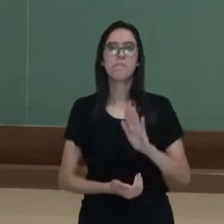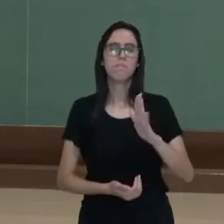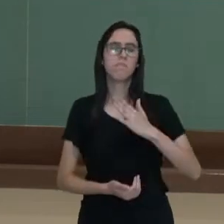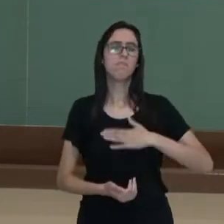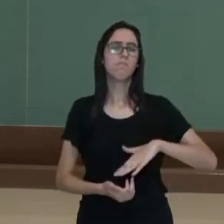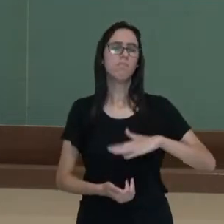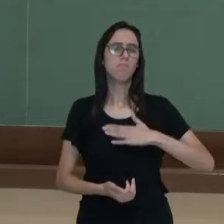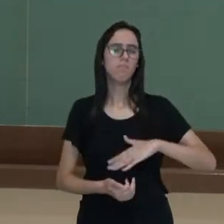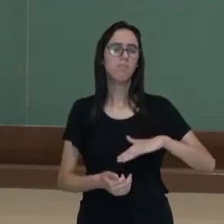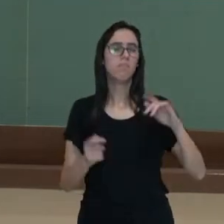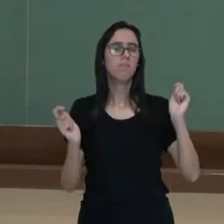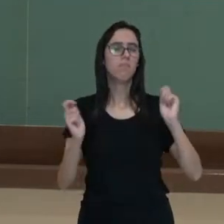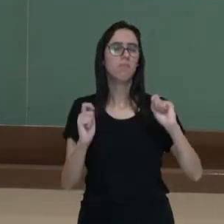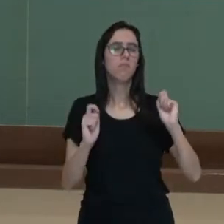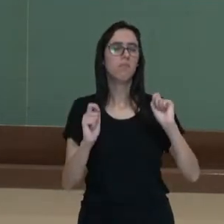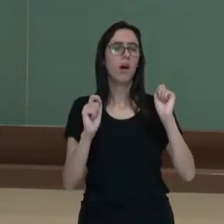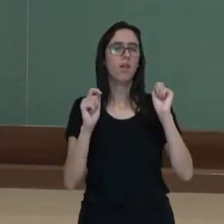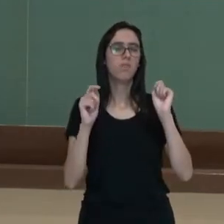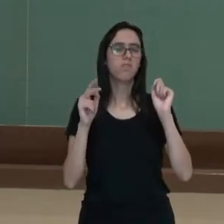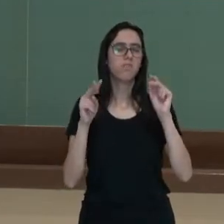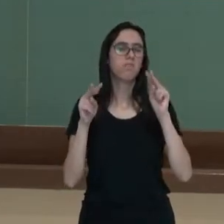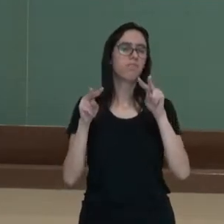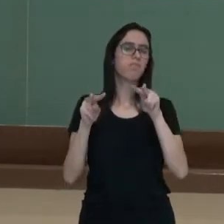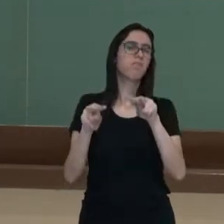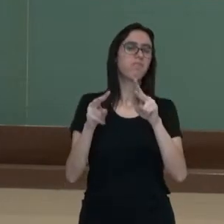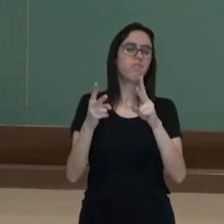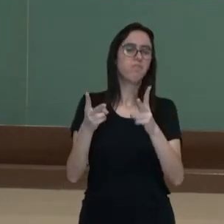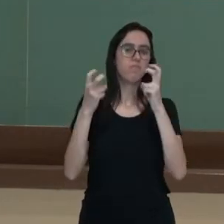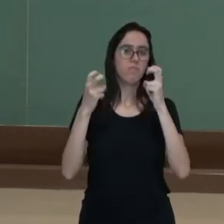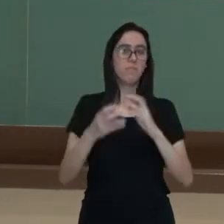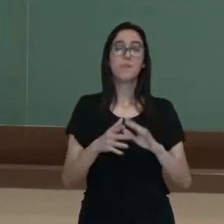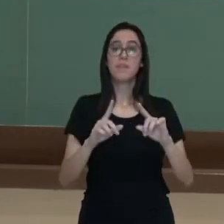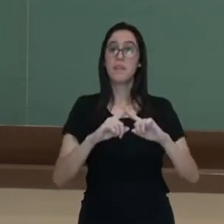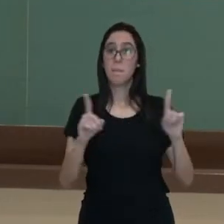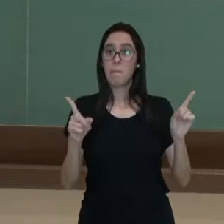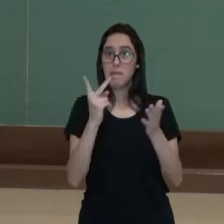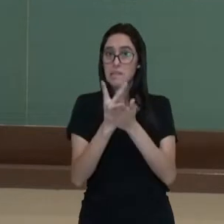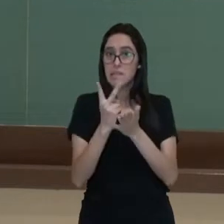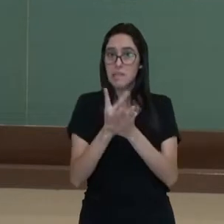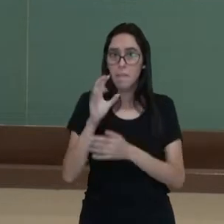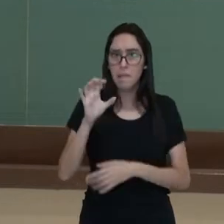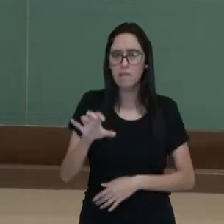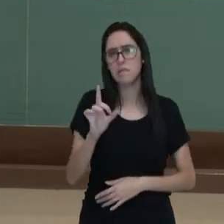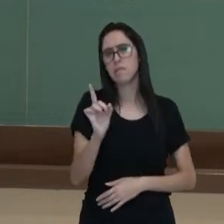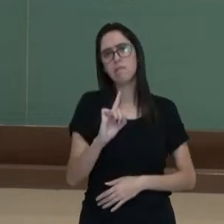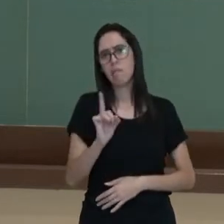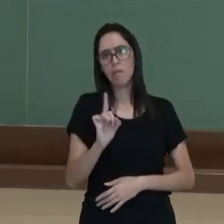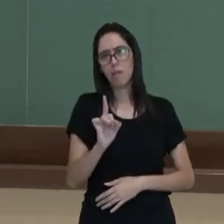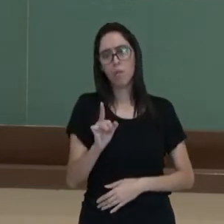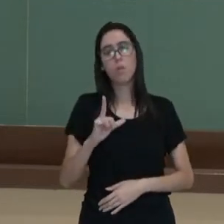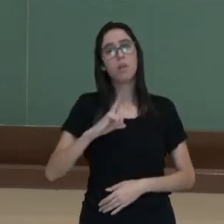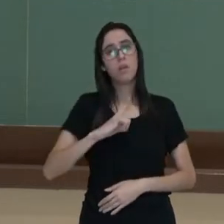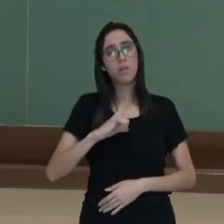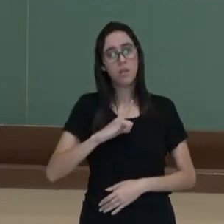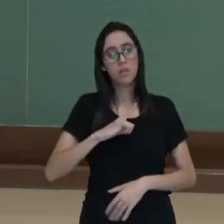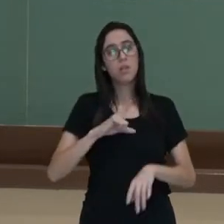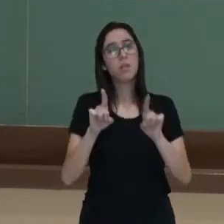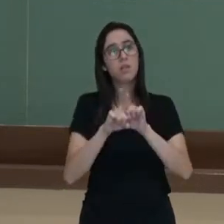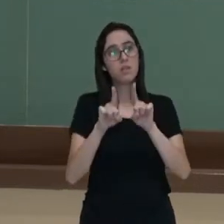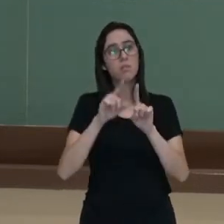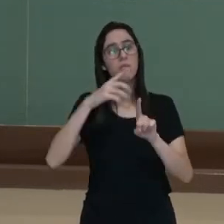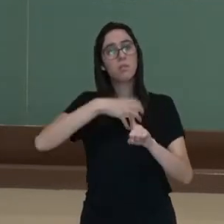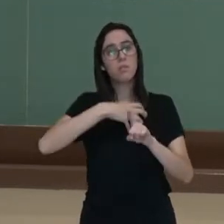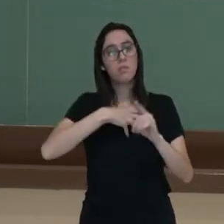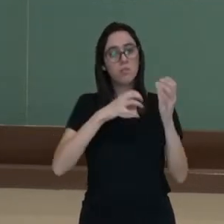da gente conseguir identificar onde está, né? Mas eu sempre preciso fazer desse jeito? Não, tem a forma de cálculo